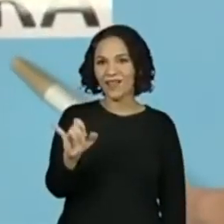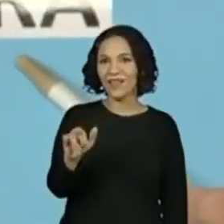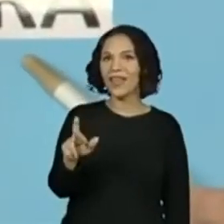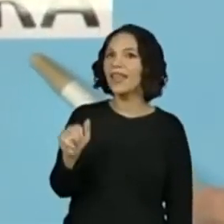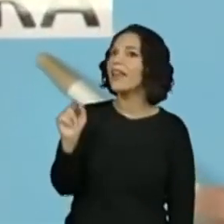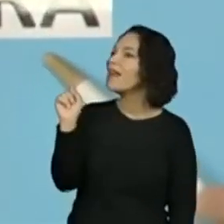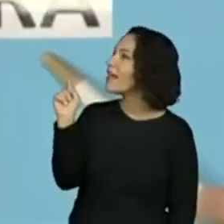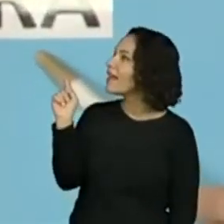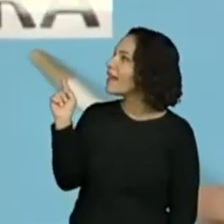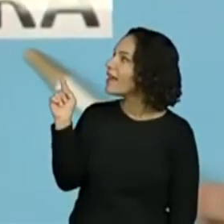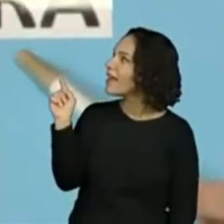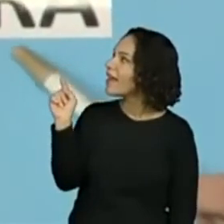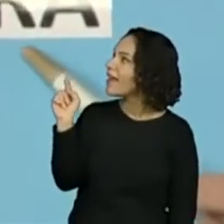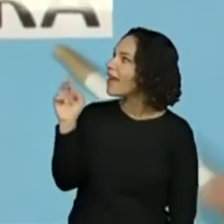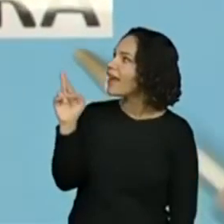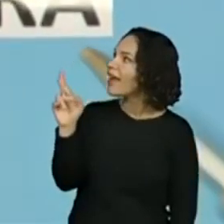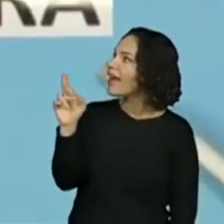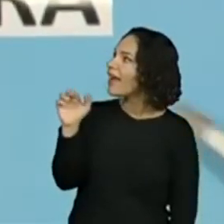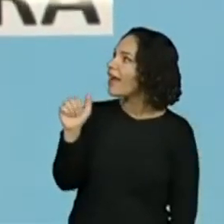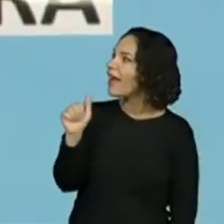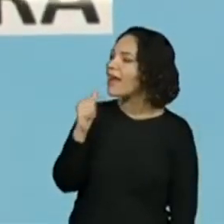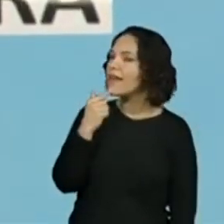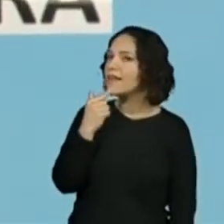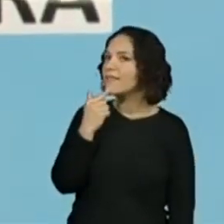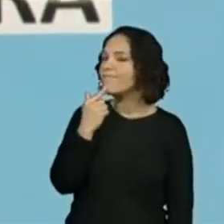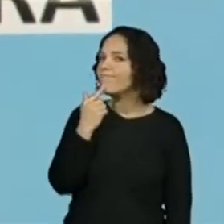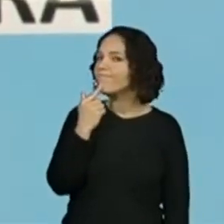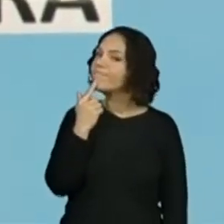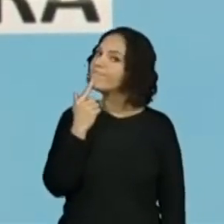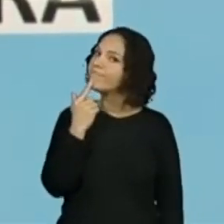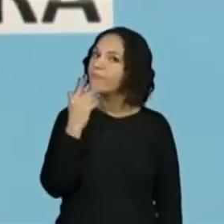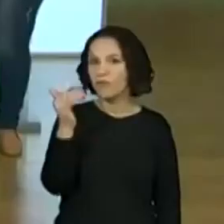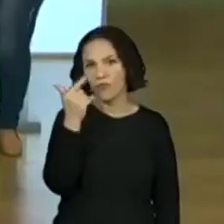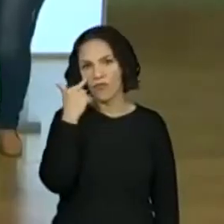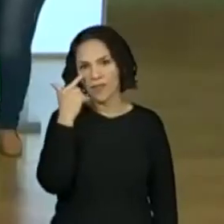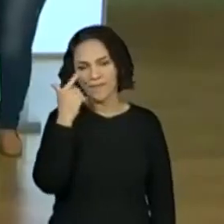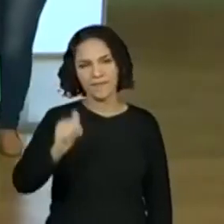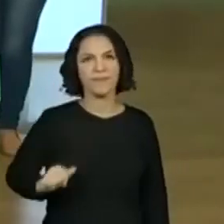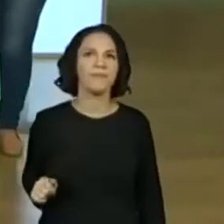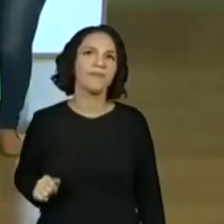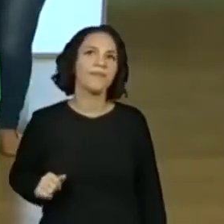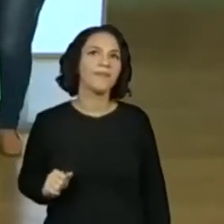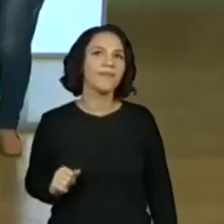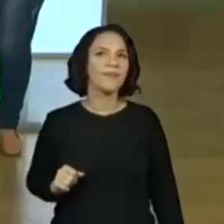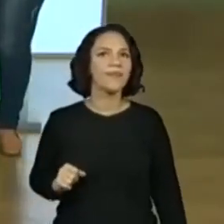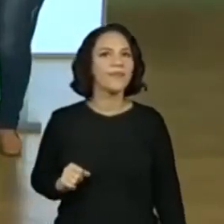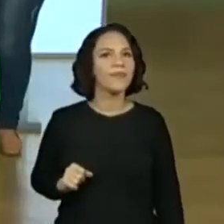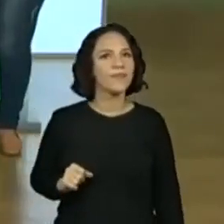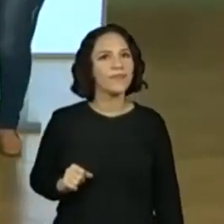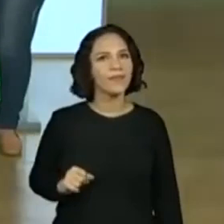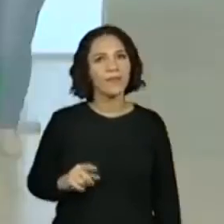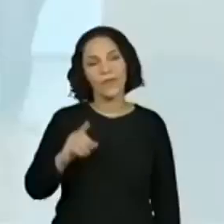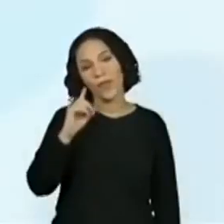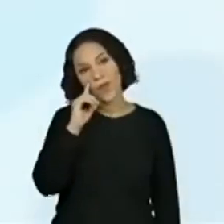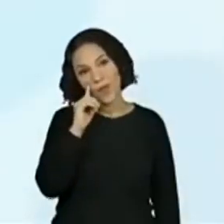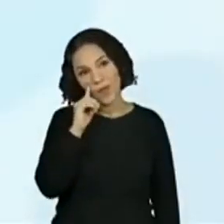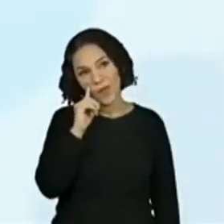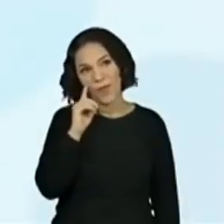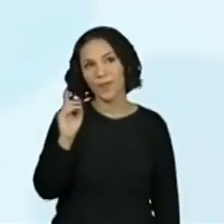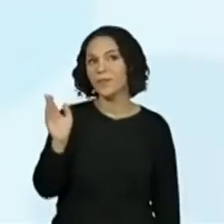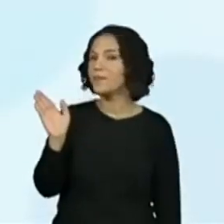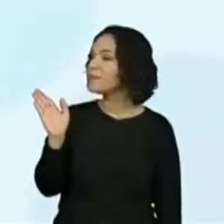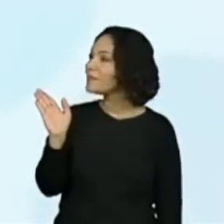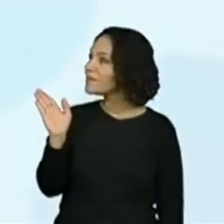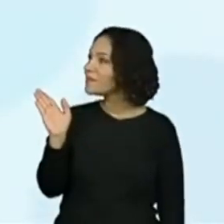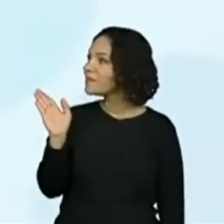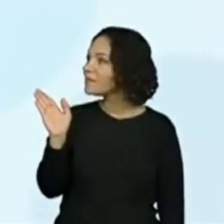ó. O R e o A. Professora Vivi, vou lá olhar. Veja. Ó, o R e o A.